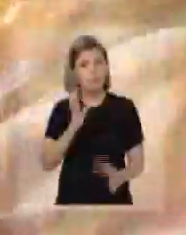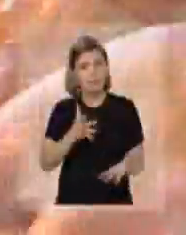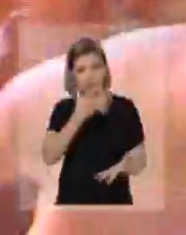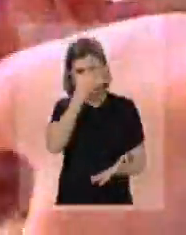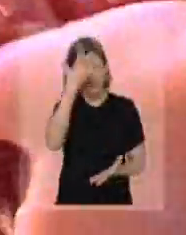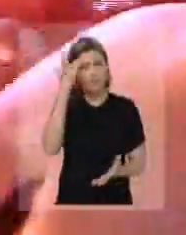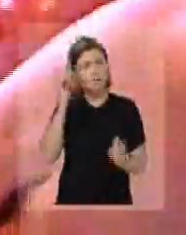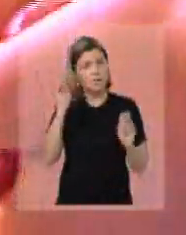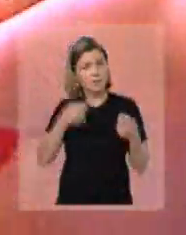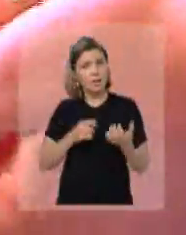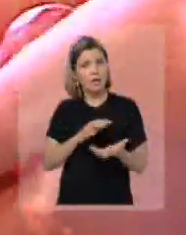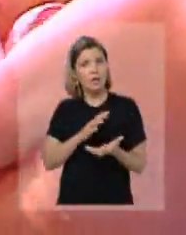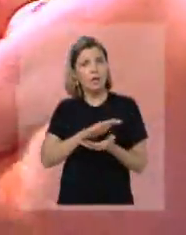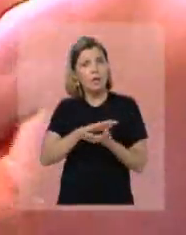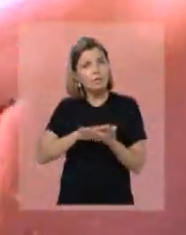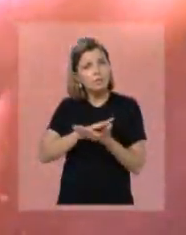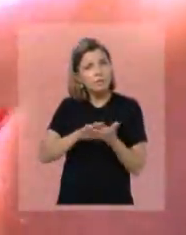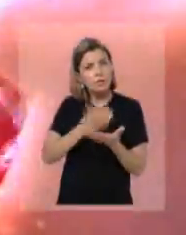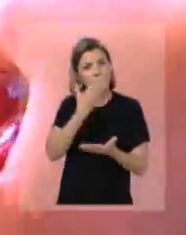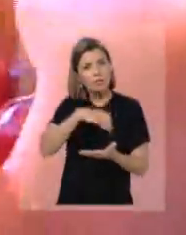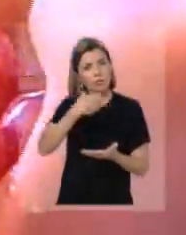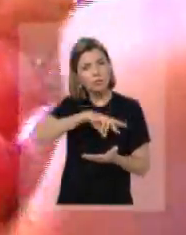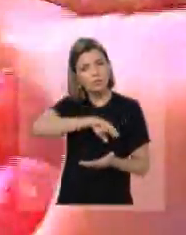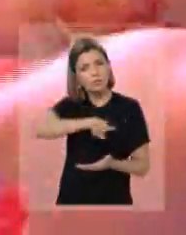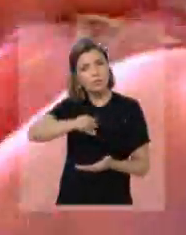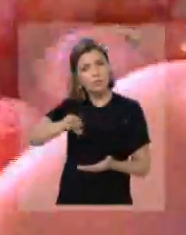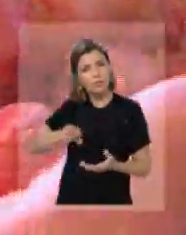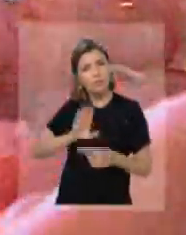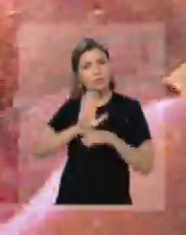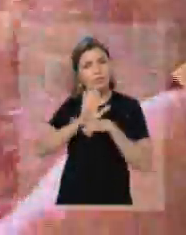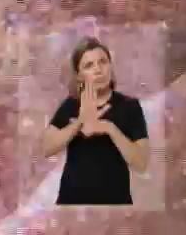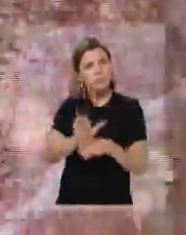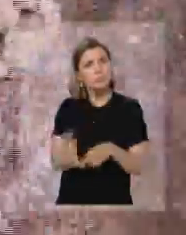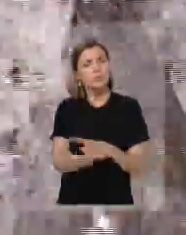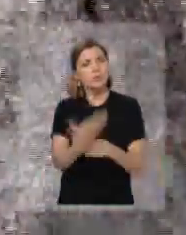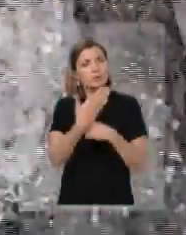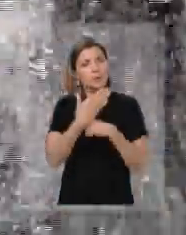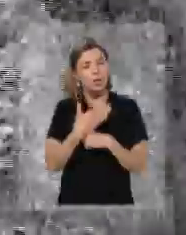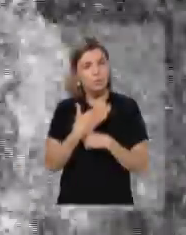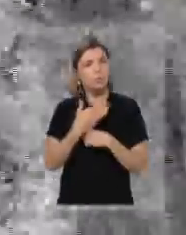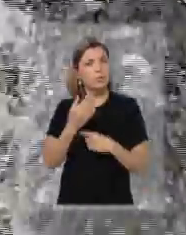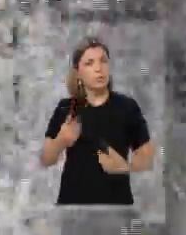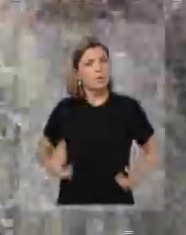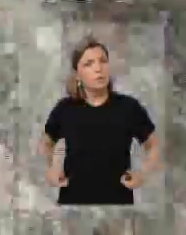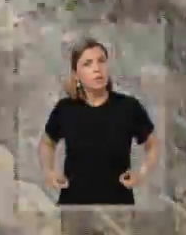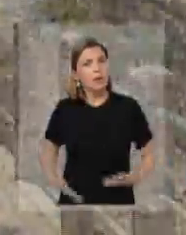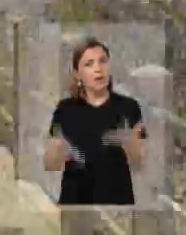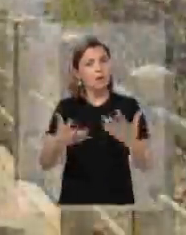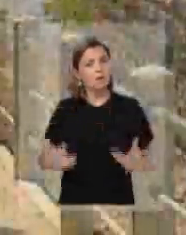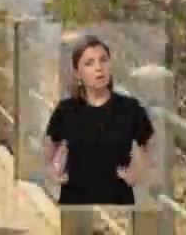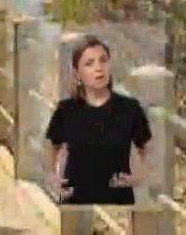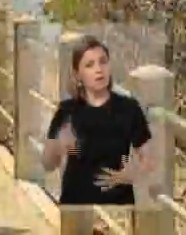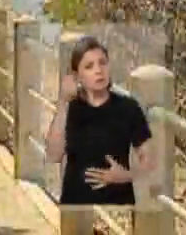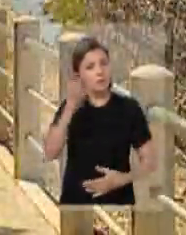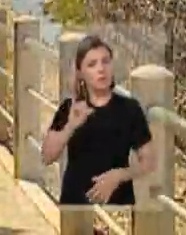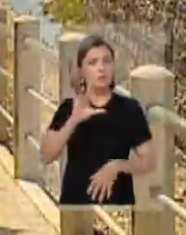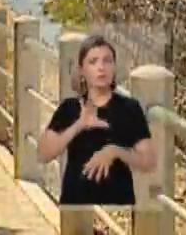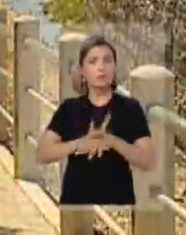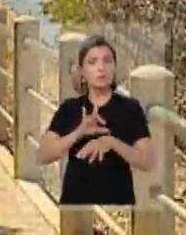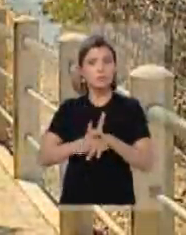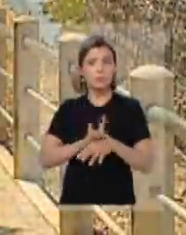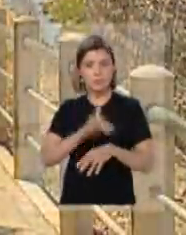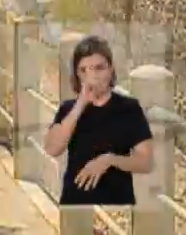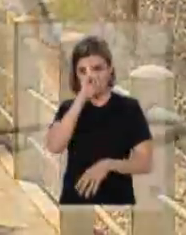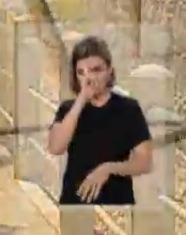E os benefícios se multiplicam. Estudos apontam que a cada real investido em saneamento, economizamos R